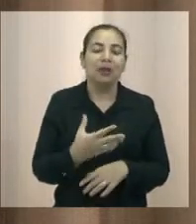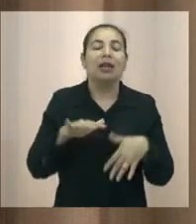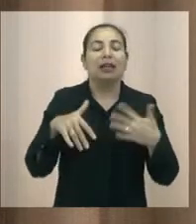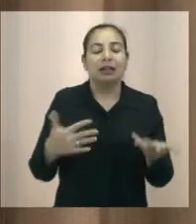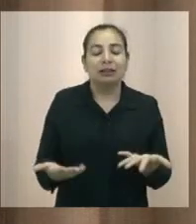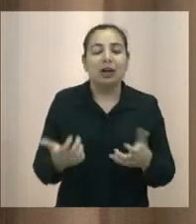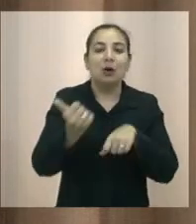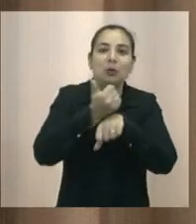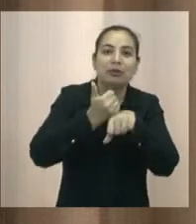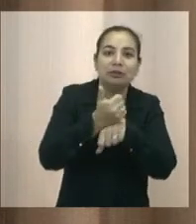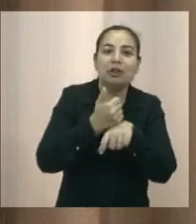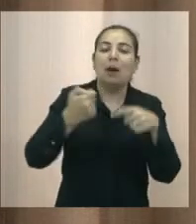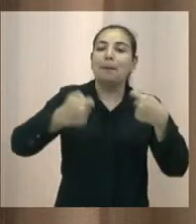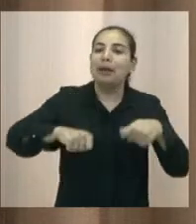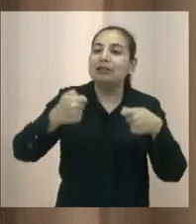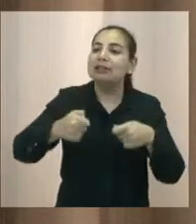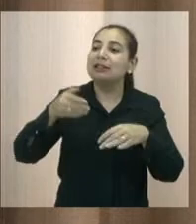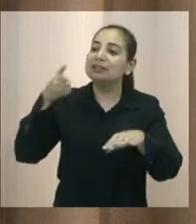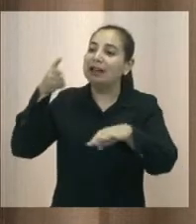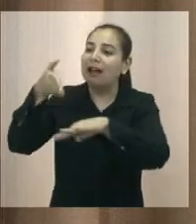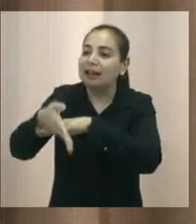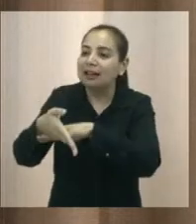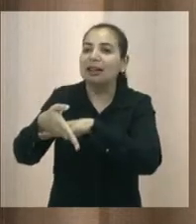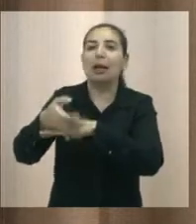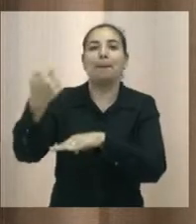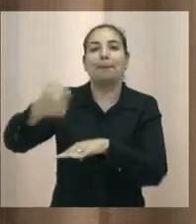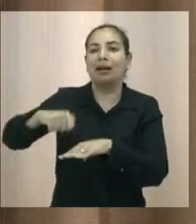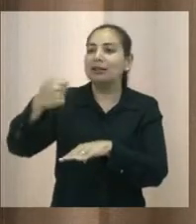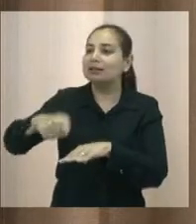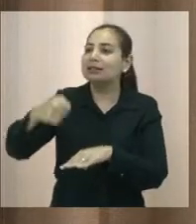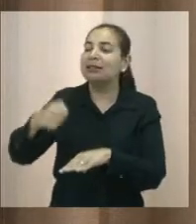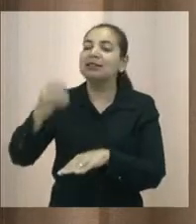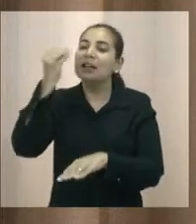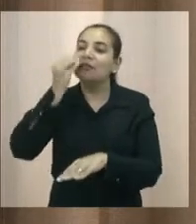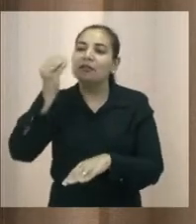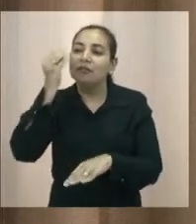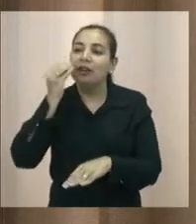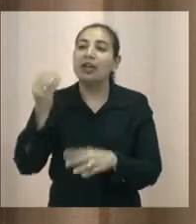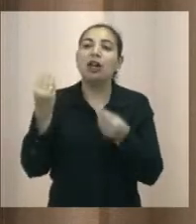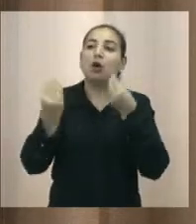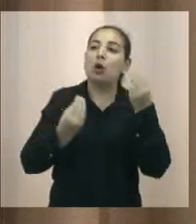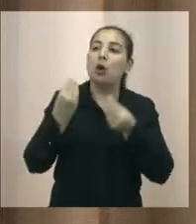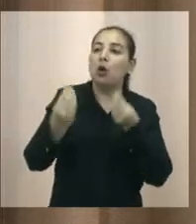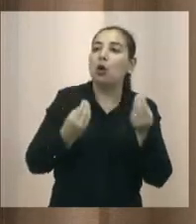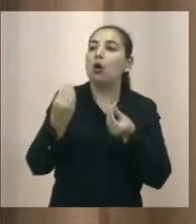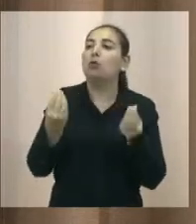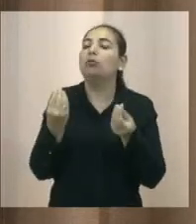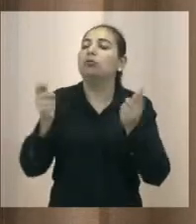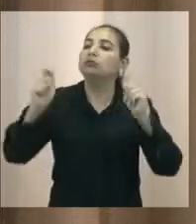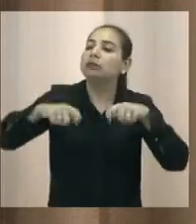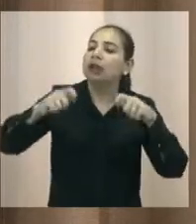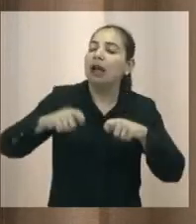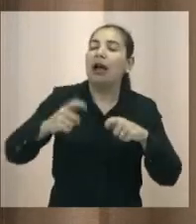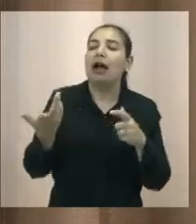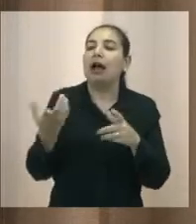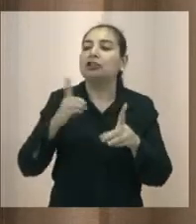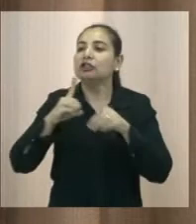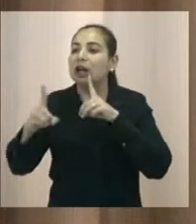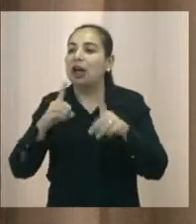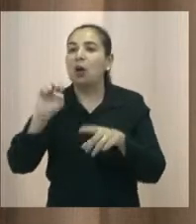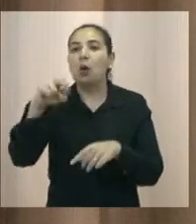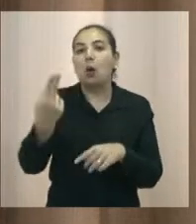realidade para você saber, inclusive, como vai atuar, né? Se é através do diálogo institucional, ou se já